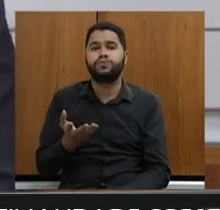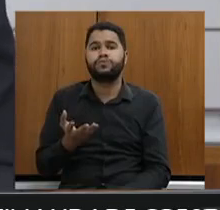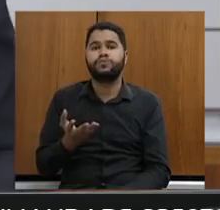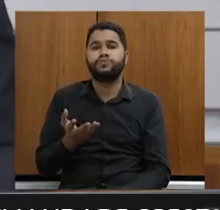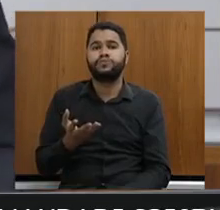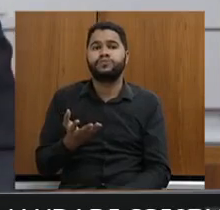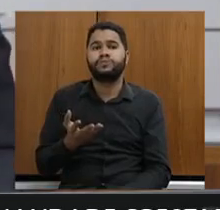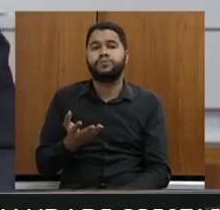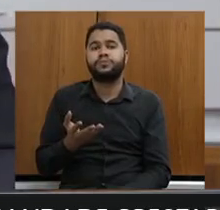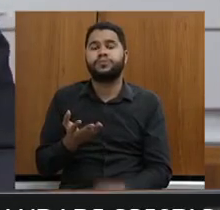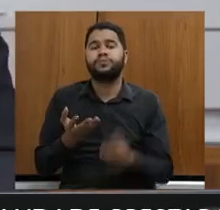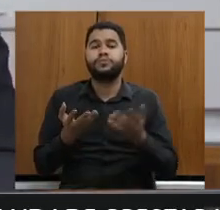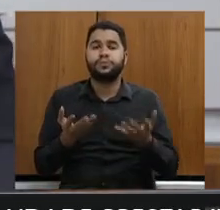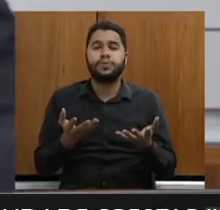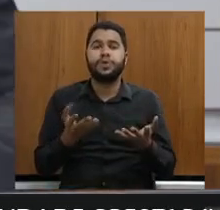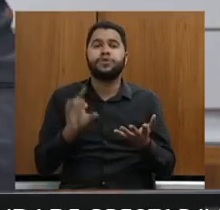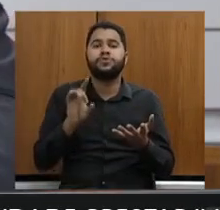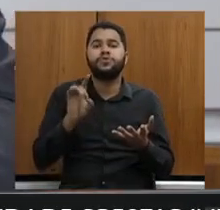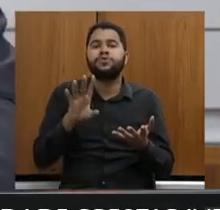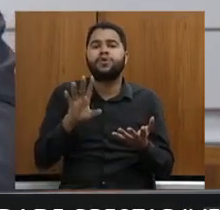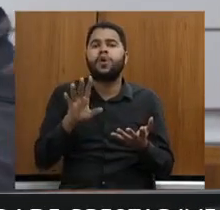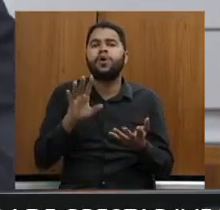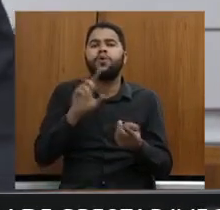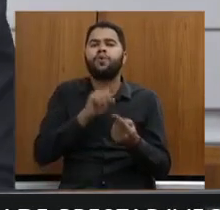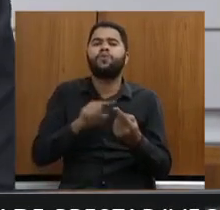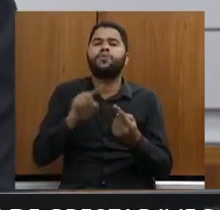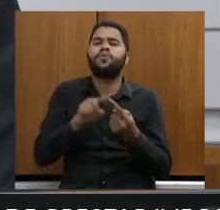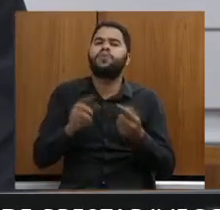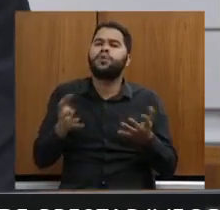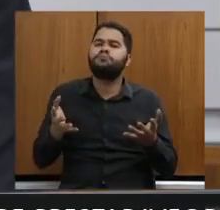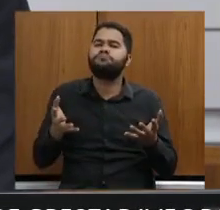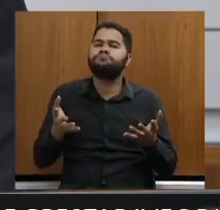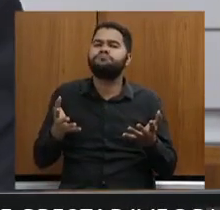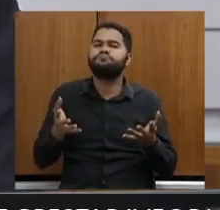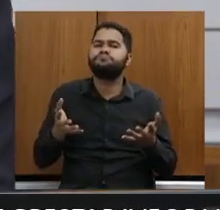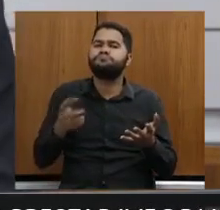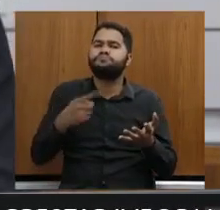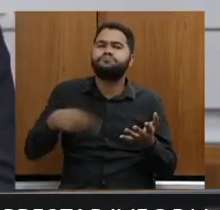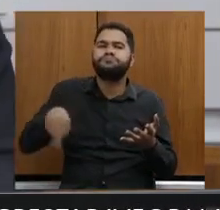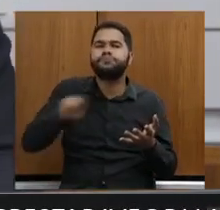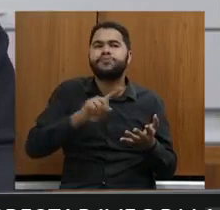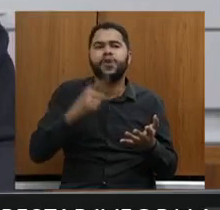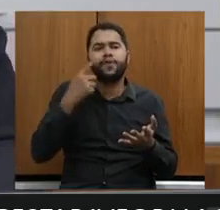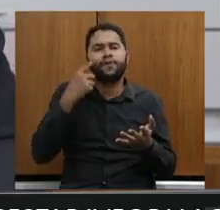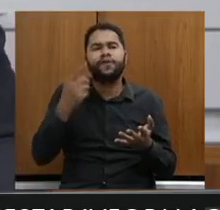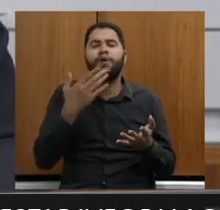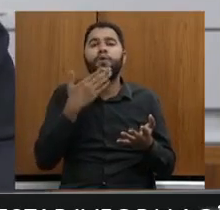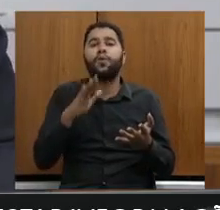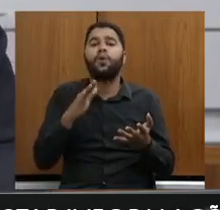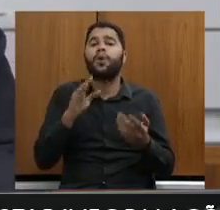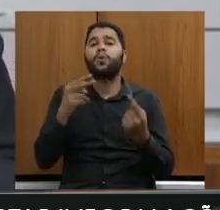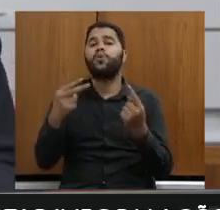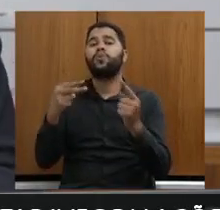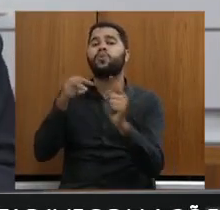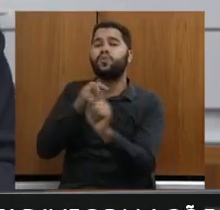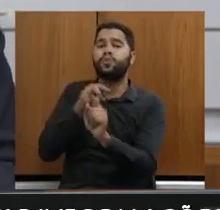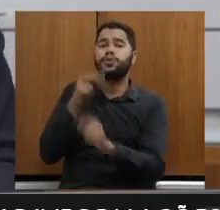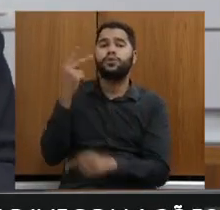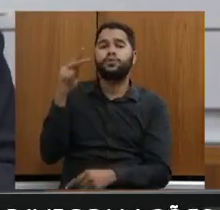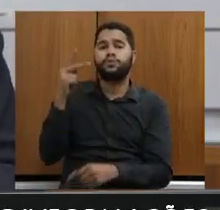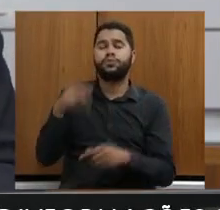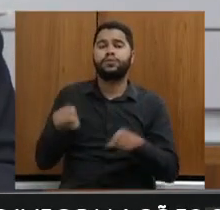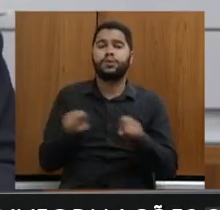então é apenas mais a fingir provocativo mesmo para poder ver qual a visão da senhora de nesse sentido